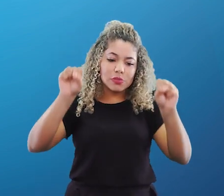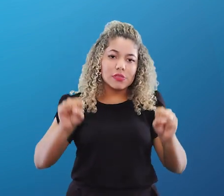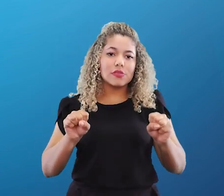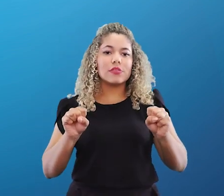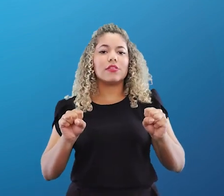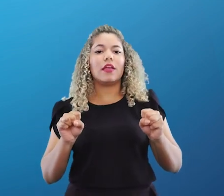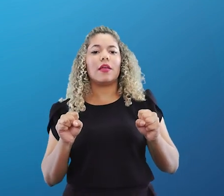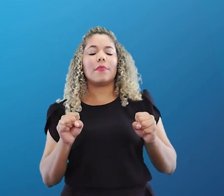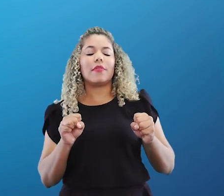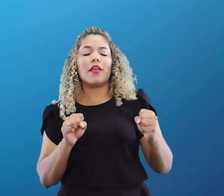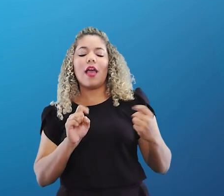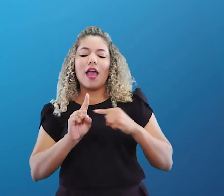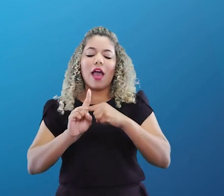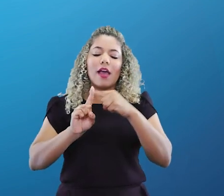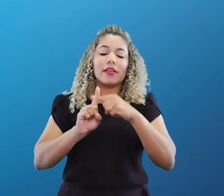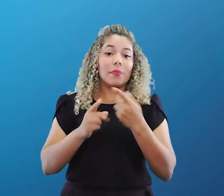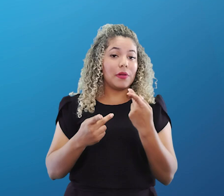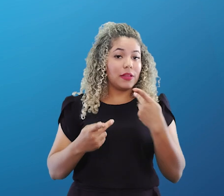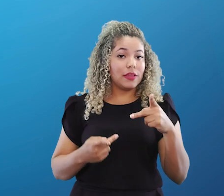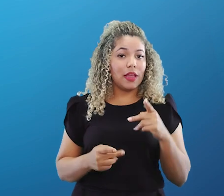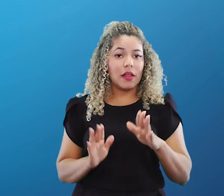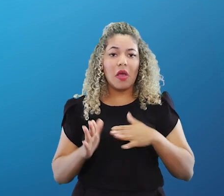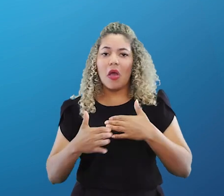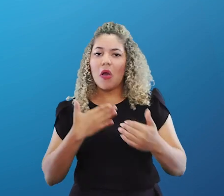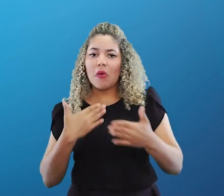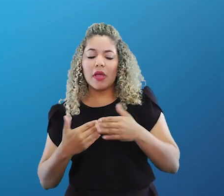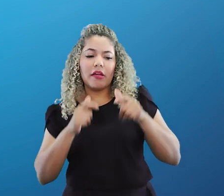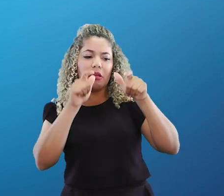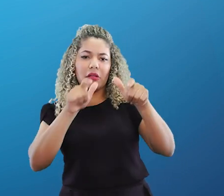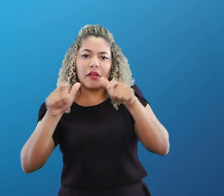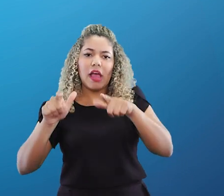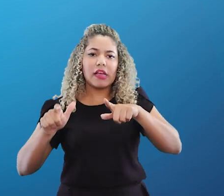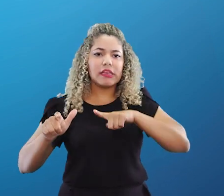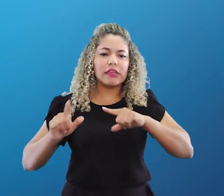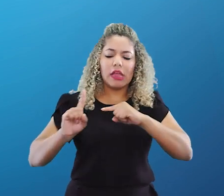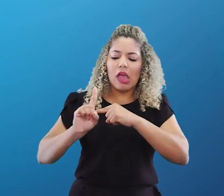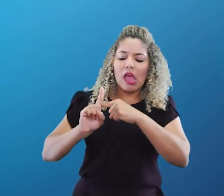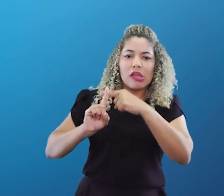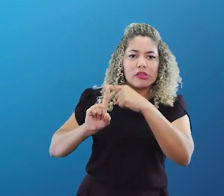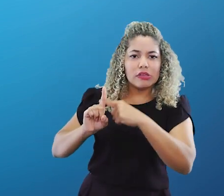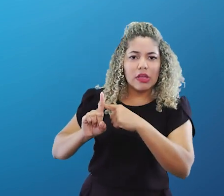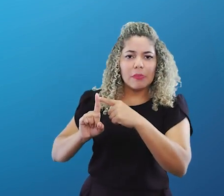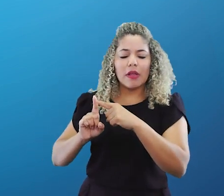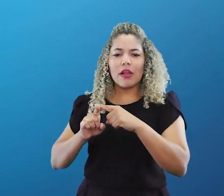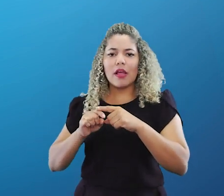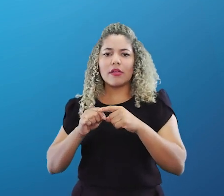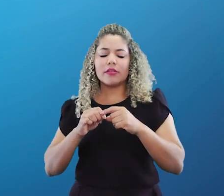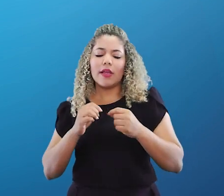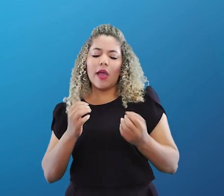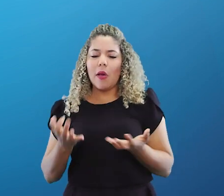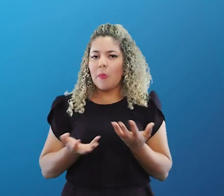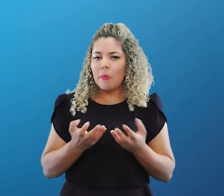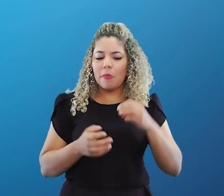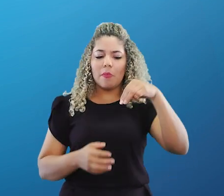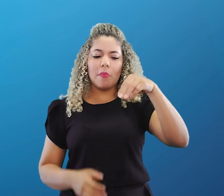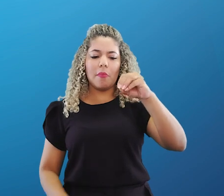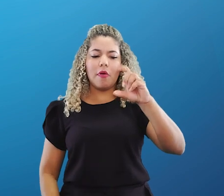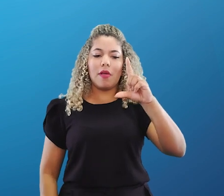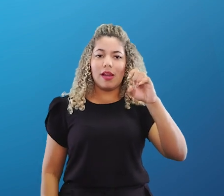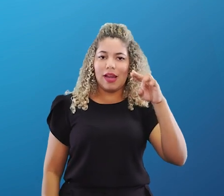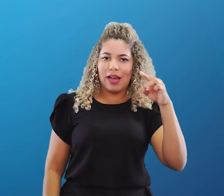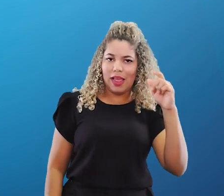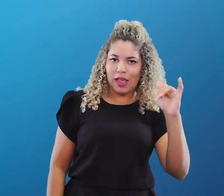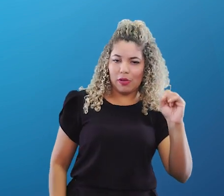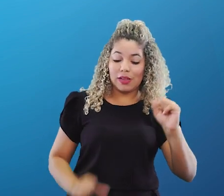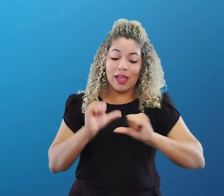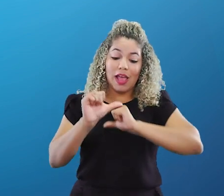pelo efeito de sua temperatura. Onde quer que exista uma temperatura, uma agitação de moléculas, nós vamos ter